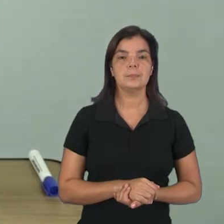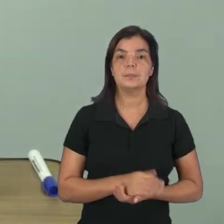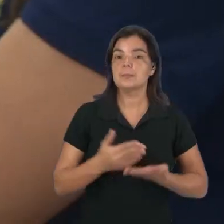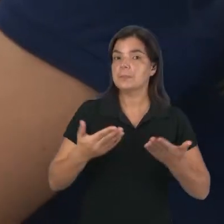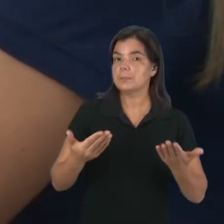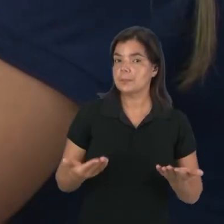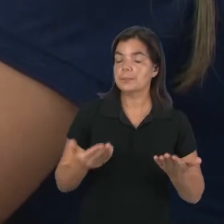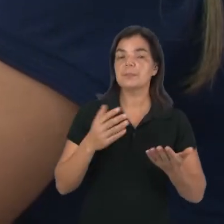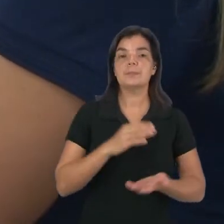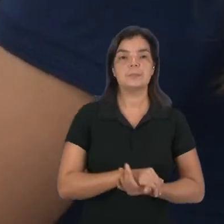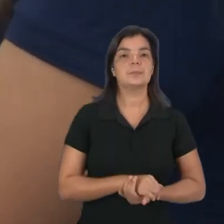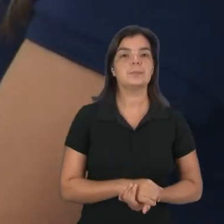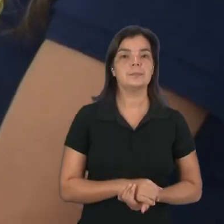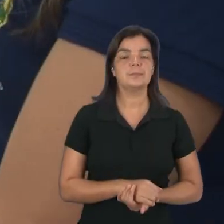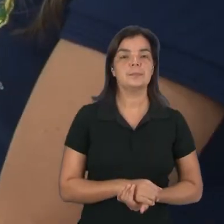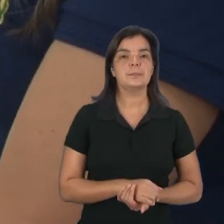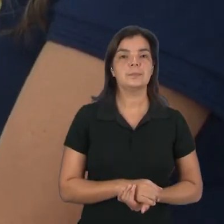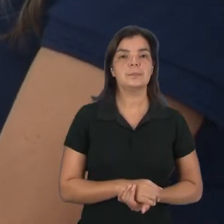Aqui